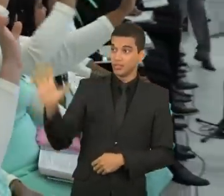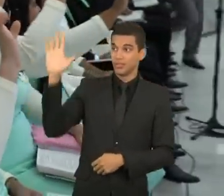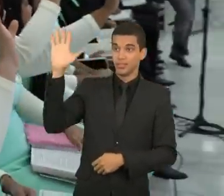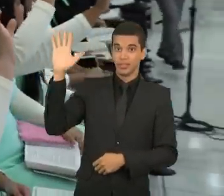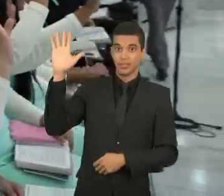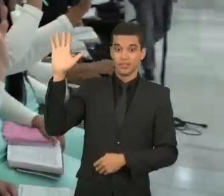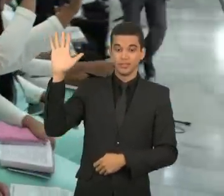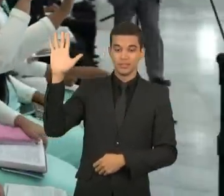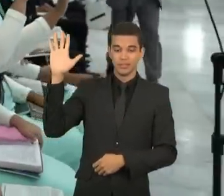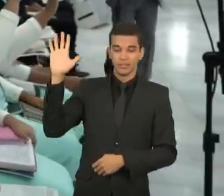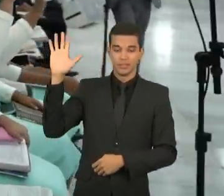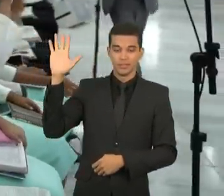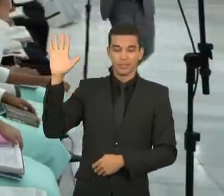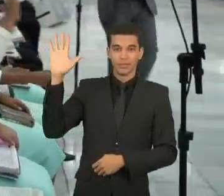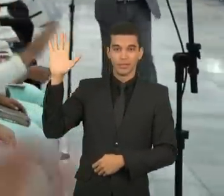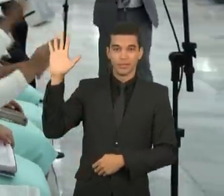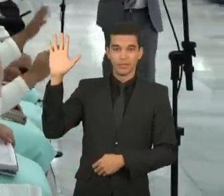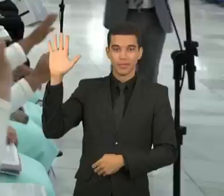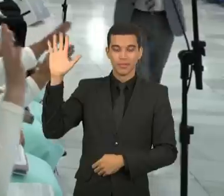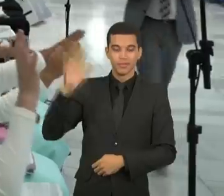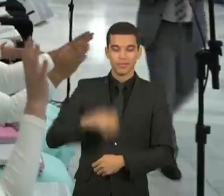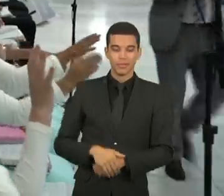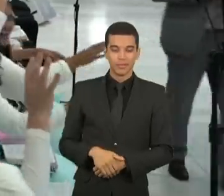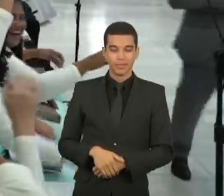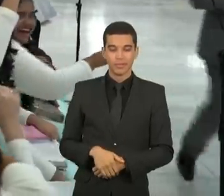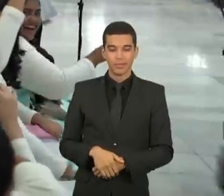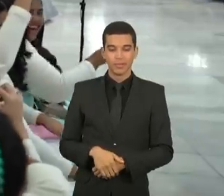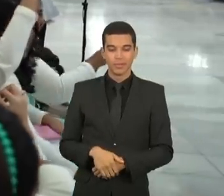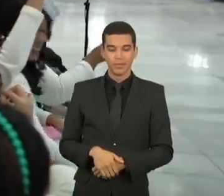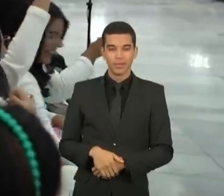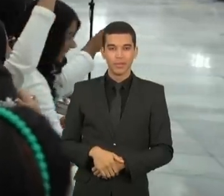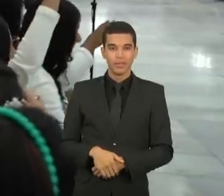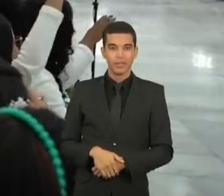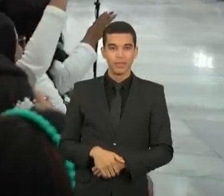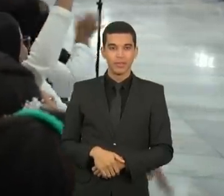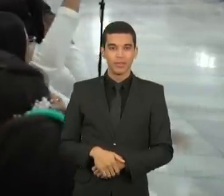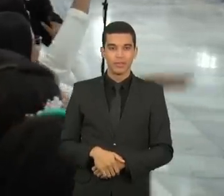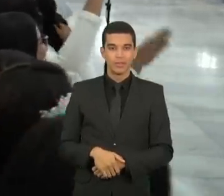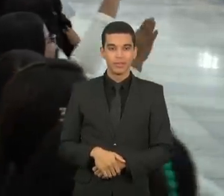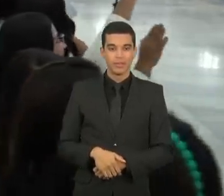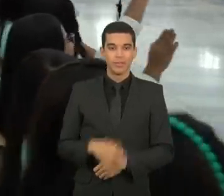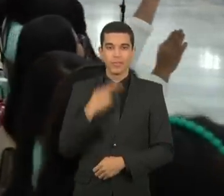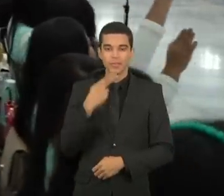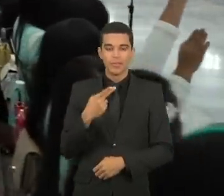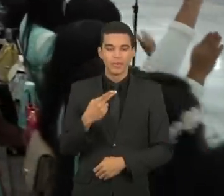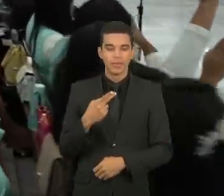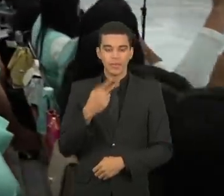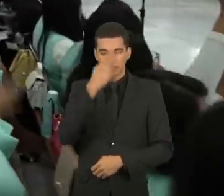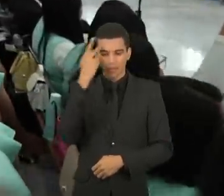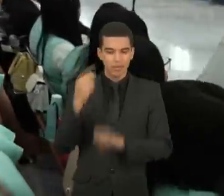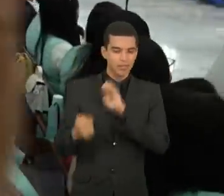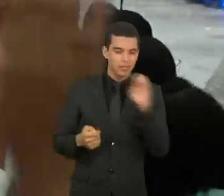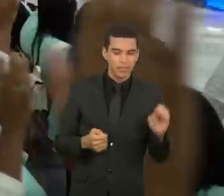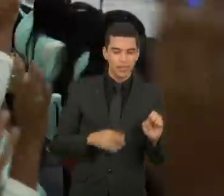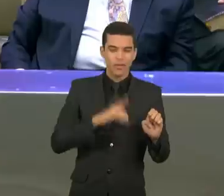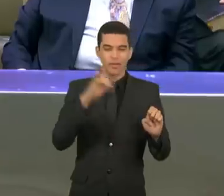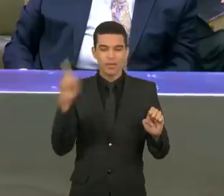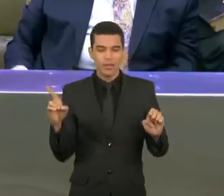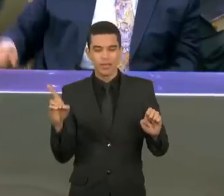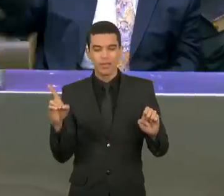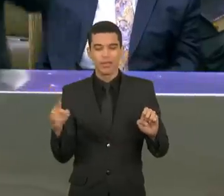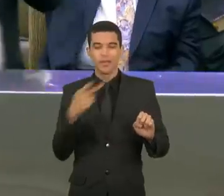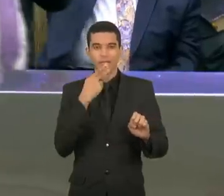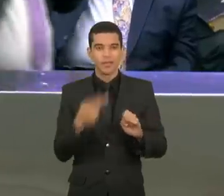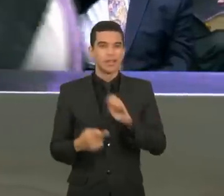de maldade, rapaz. Está pensando que é outro. Esse negócio aí de fora é pequenininho. O braço esquerdo de fora é pequeno. O negócio daqui é que o direito é